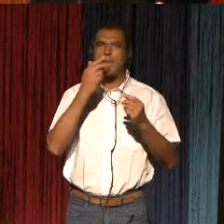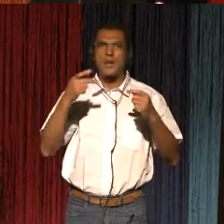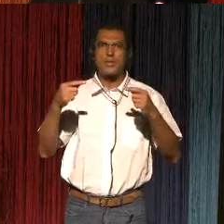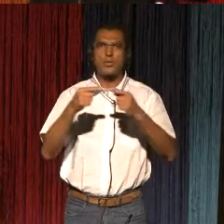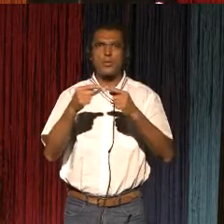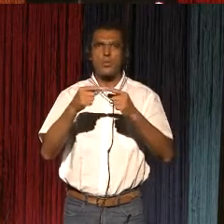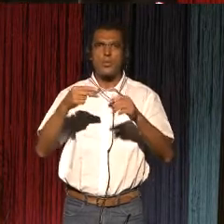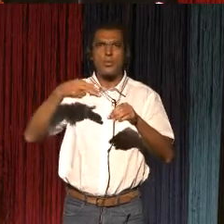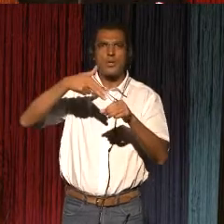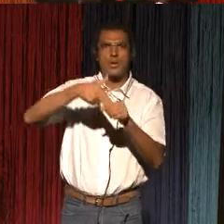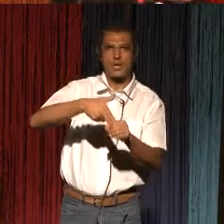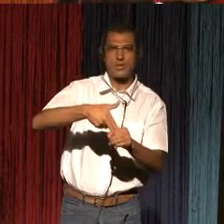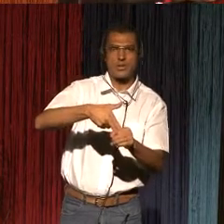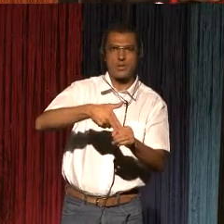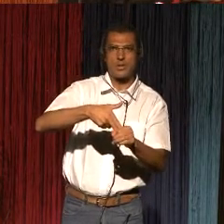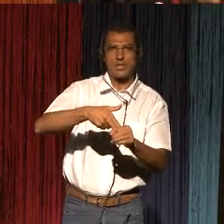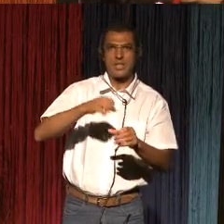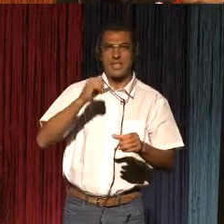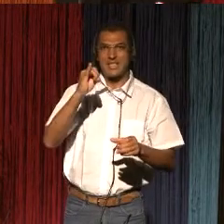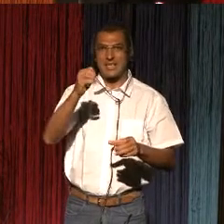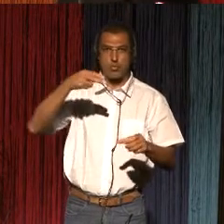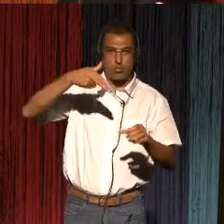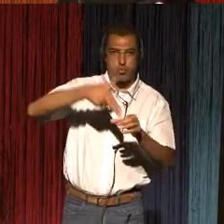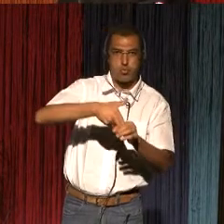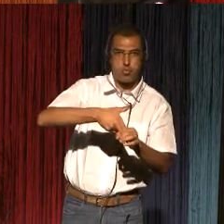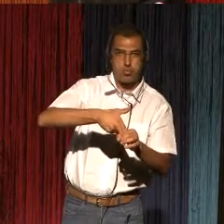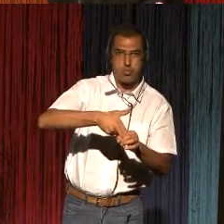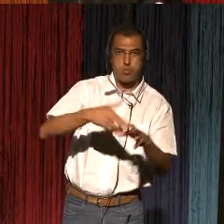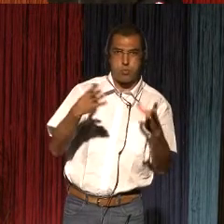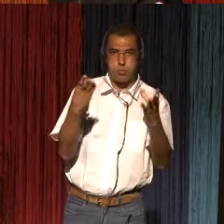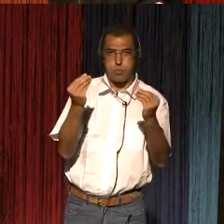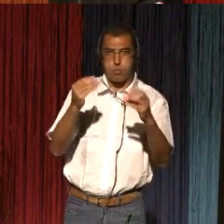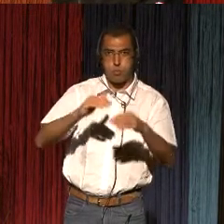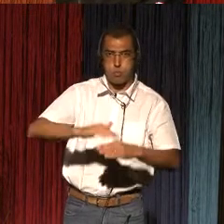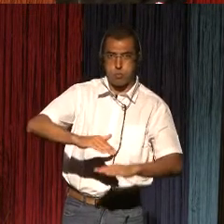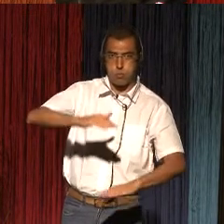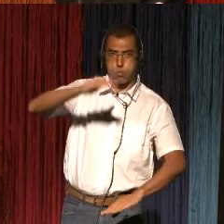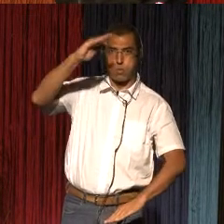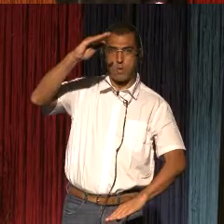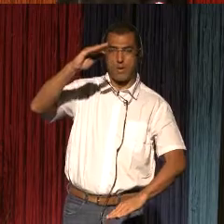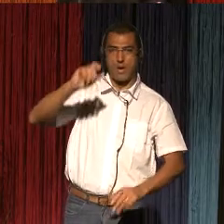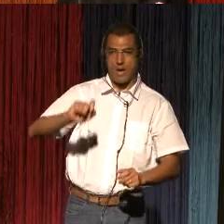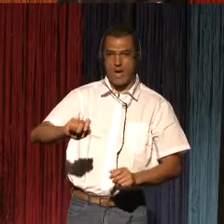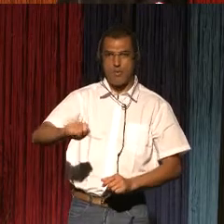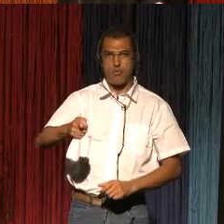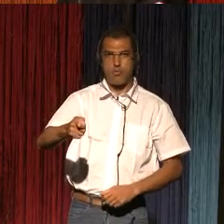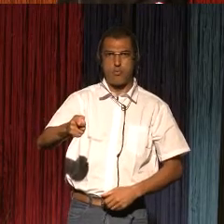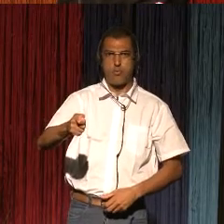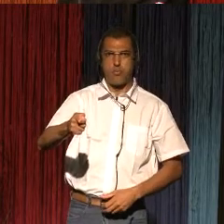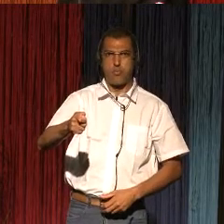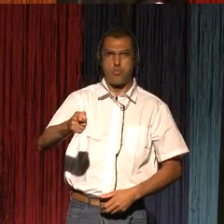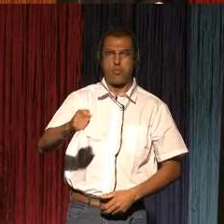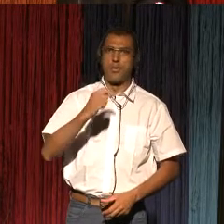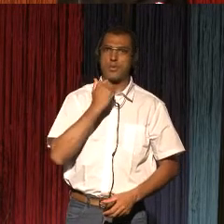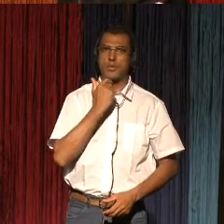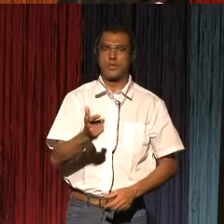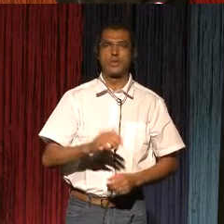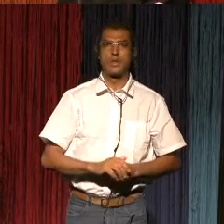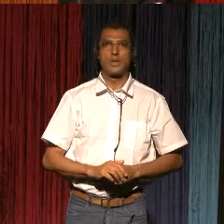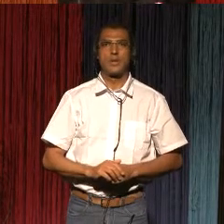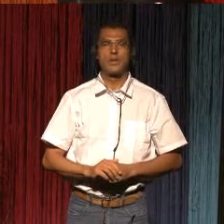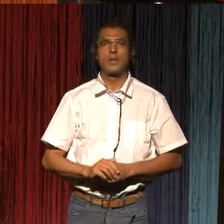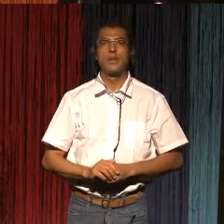se a gente colocar muita gasolina, nem o carro funciona bem. E vejam aqui que mesmo com o estresse mais leve,